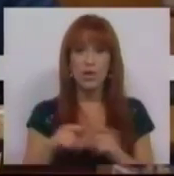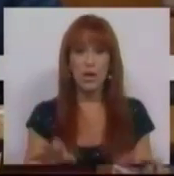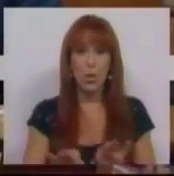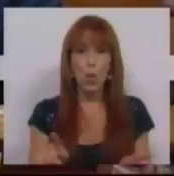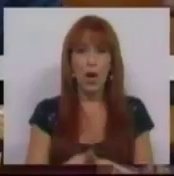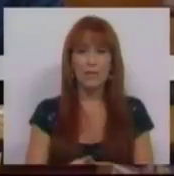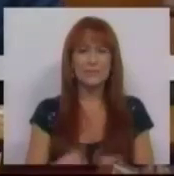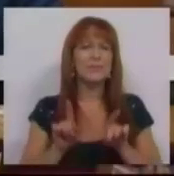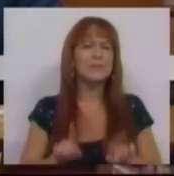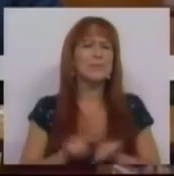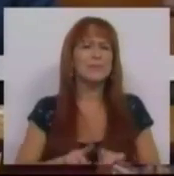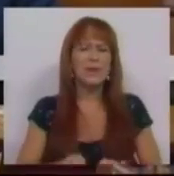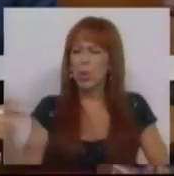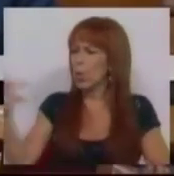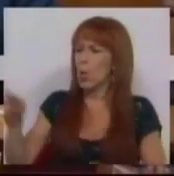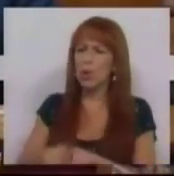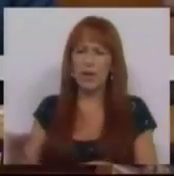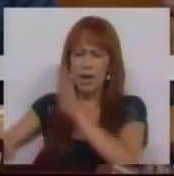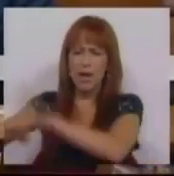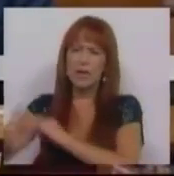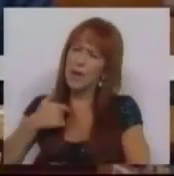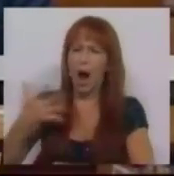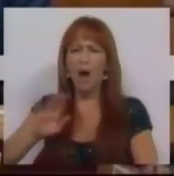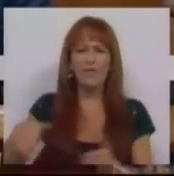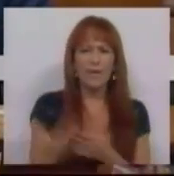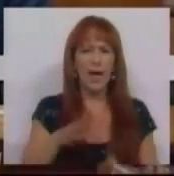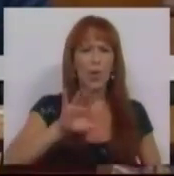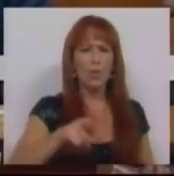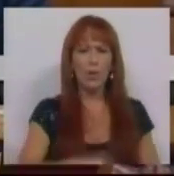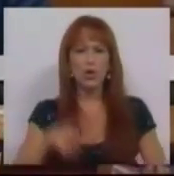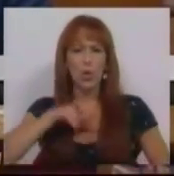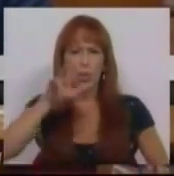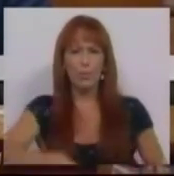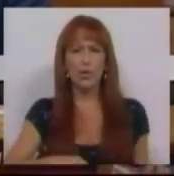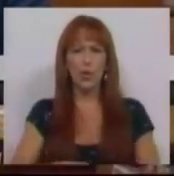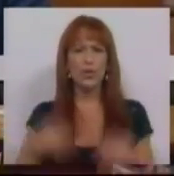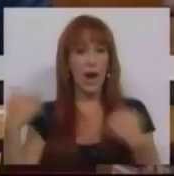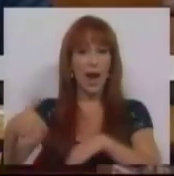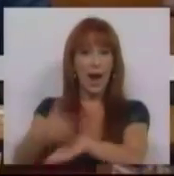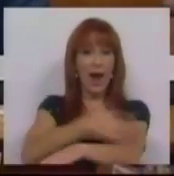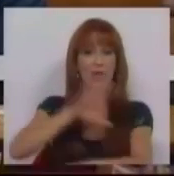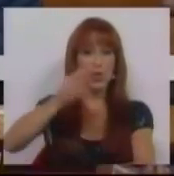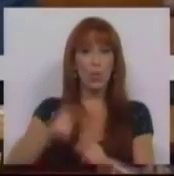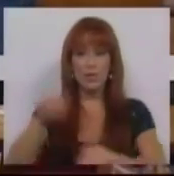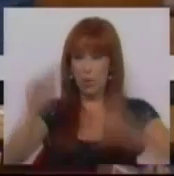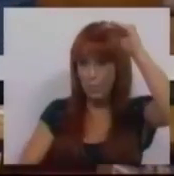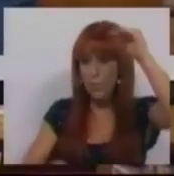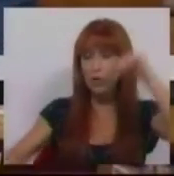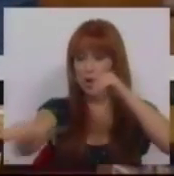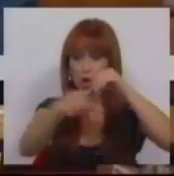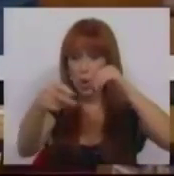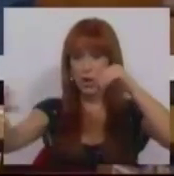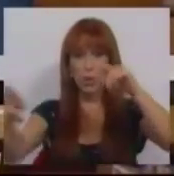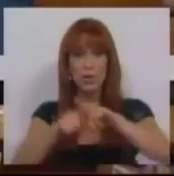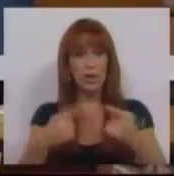ficou precisamente o que a Troika e a direita queriam que ficasse. Portugal, que já era o país mais desigual da zona